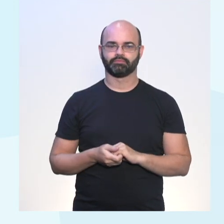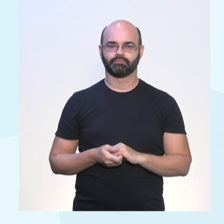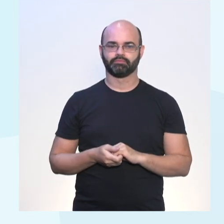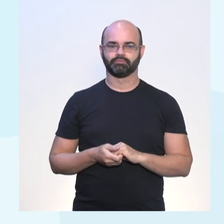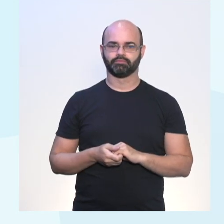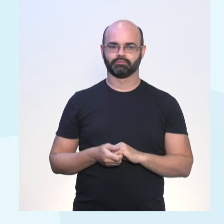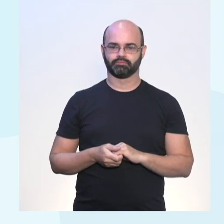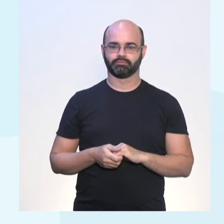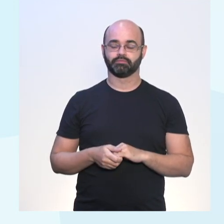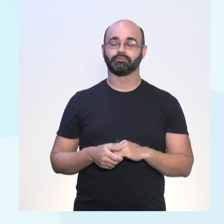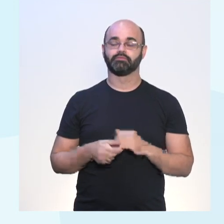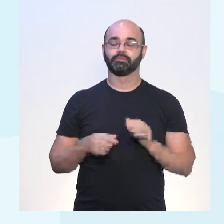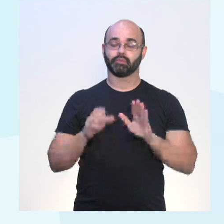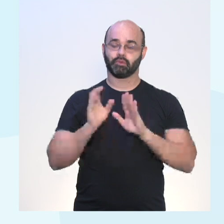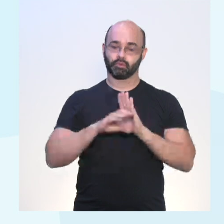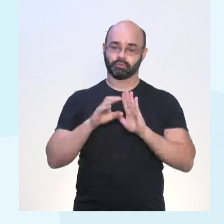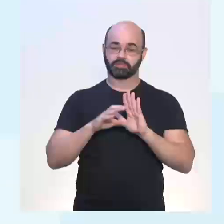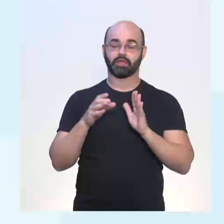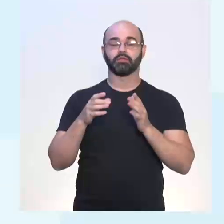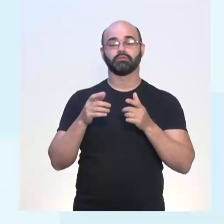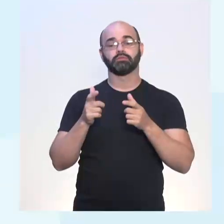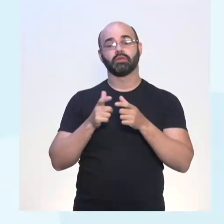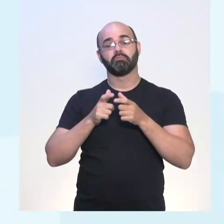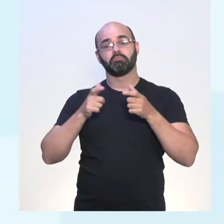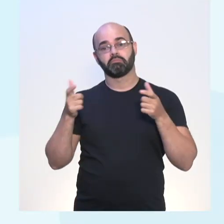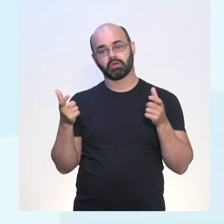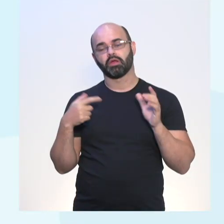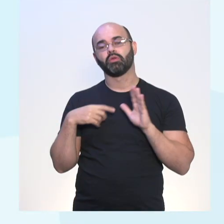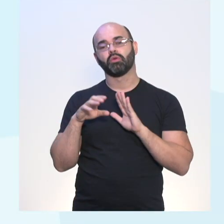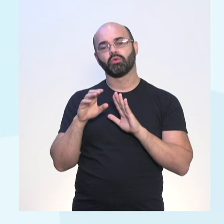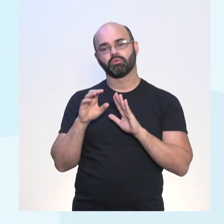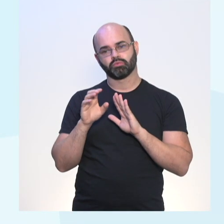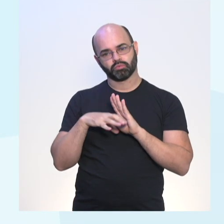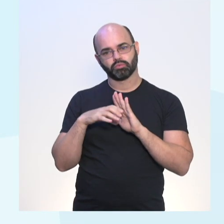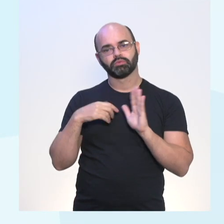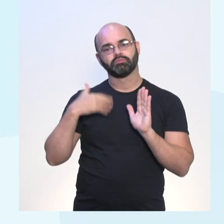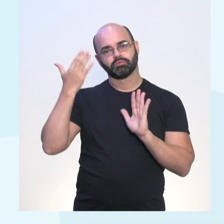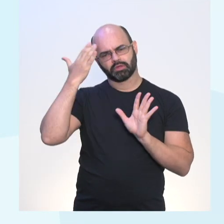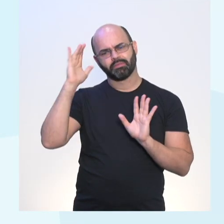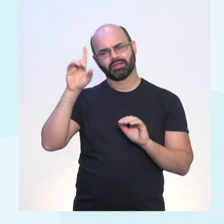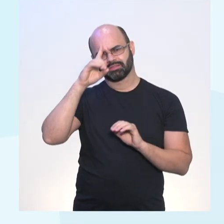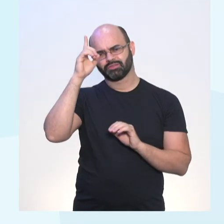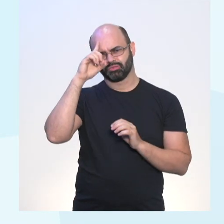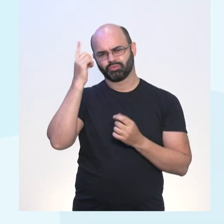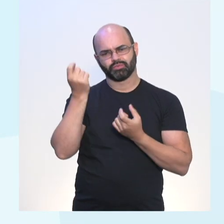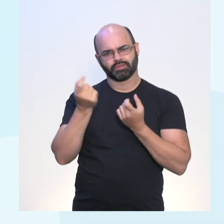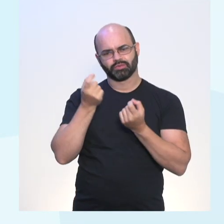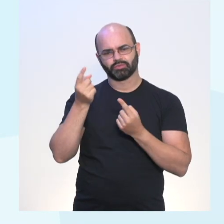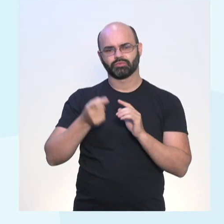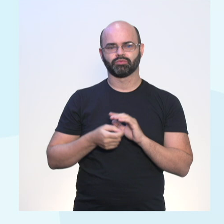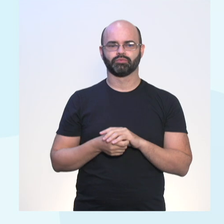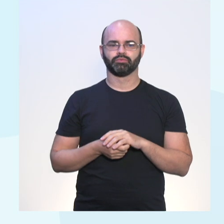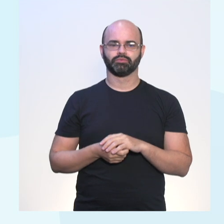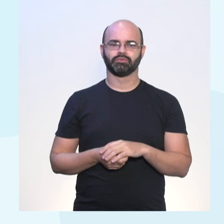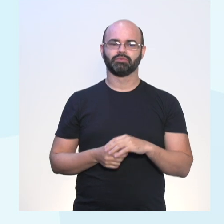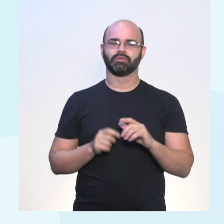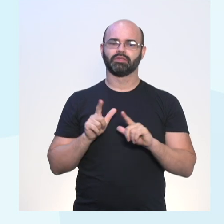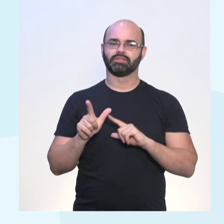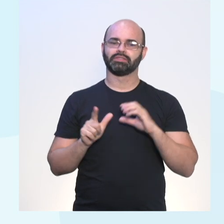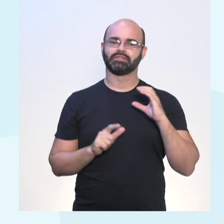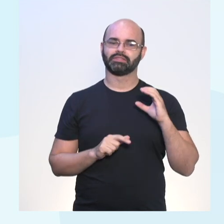a maioria dos conceitos, né, dos conteúdos, mas fiquei com dúvida em alguns? Ou, letra